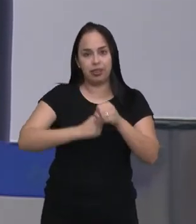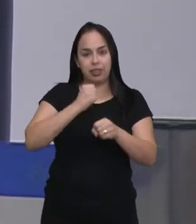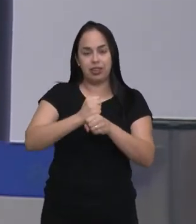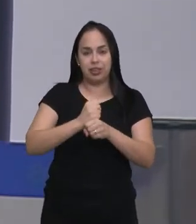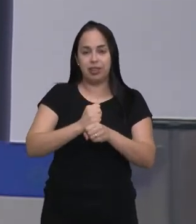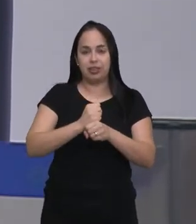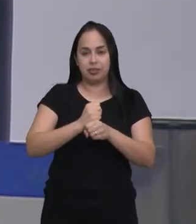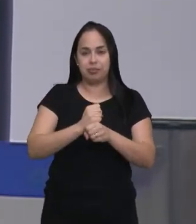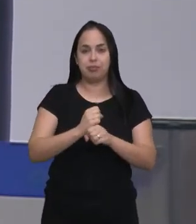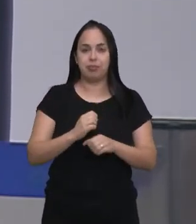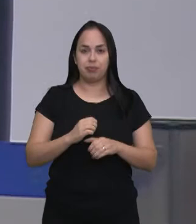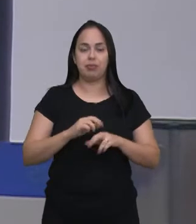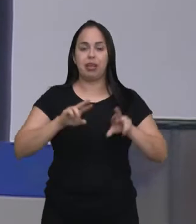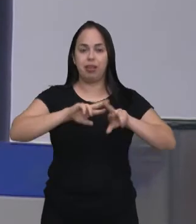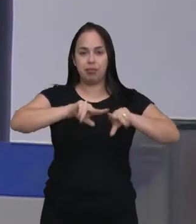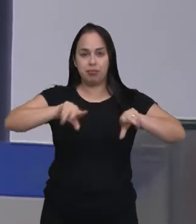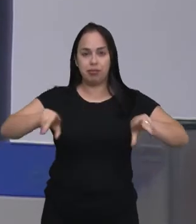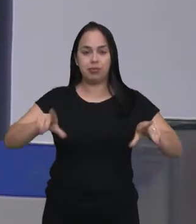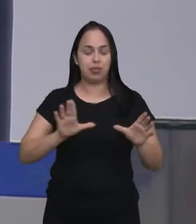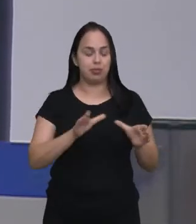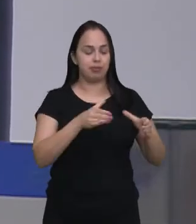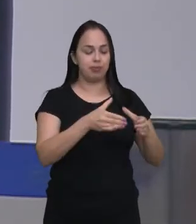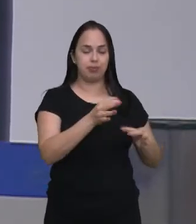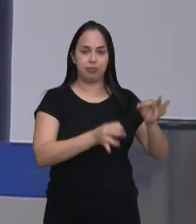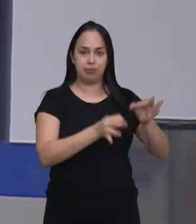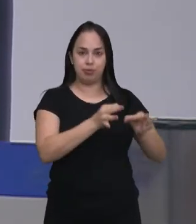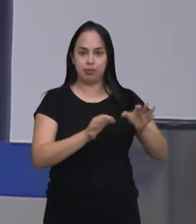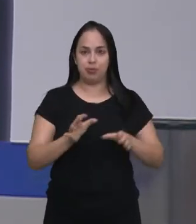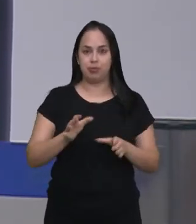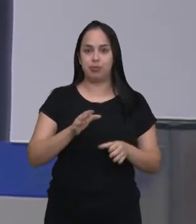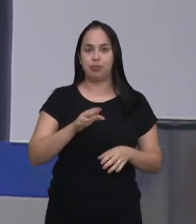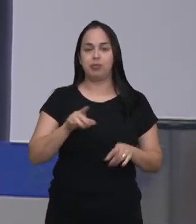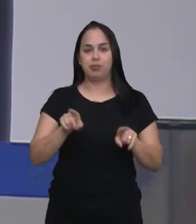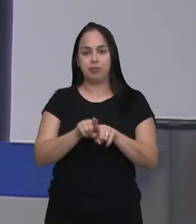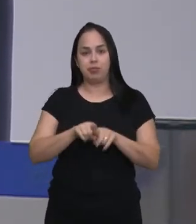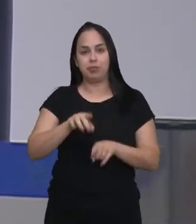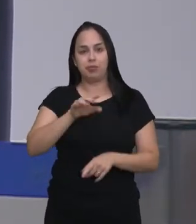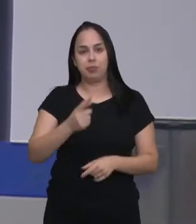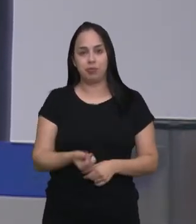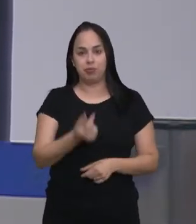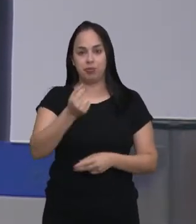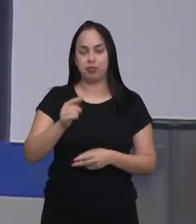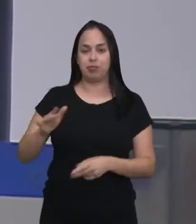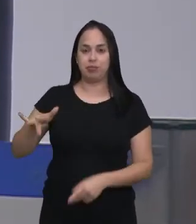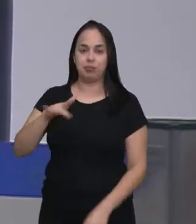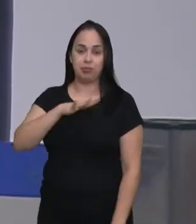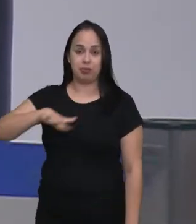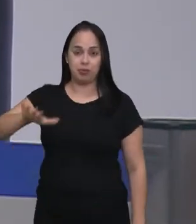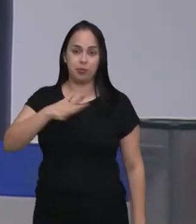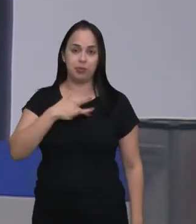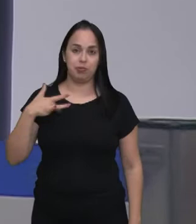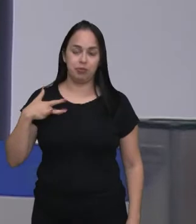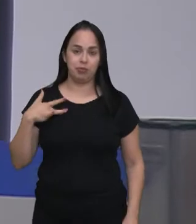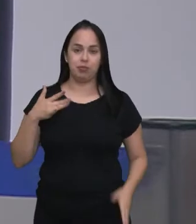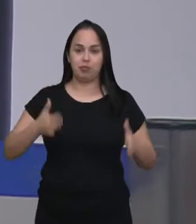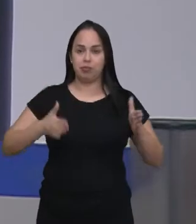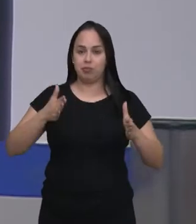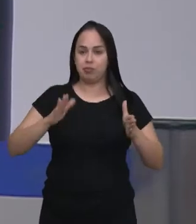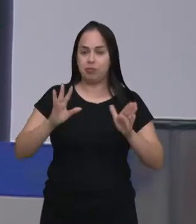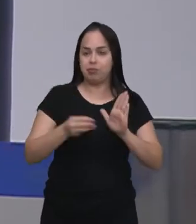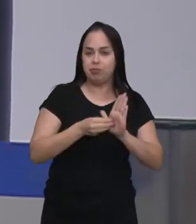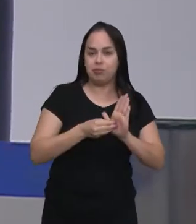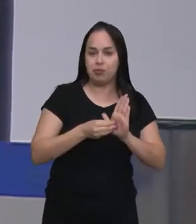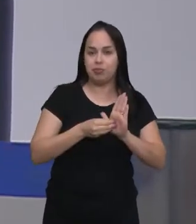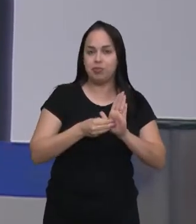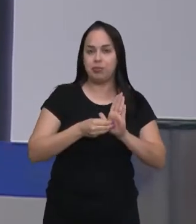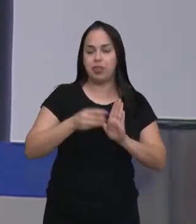outras providências. Comissões de Justiça, Economia, Saúde. Rito ordinário, término do prazo para emendas,